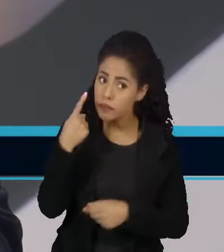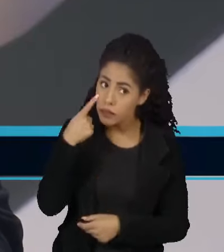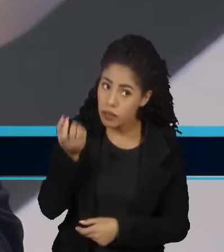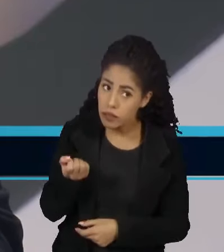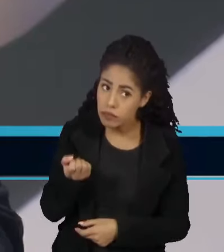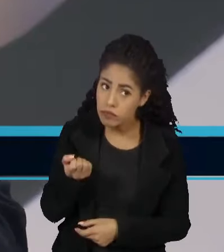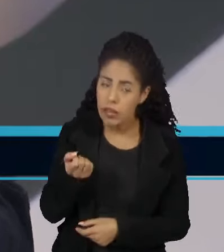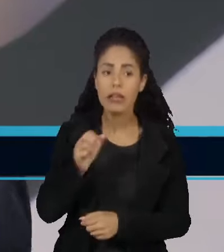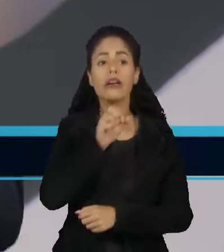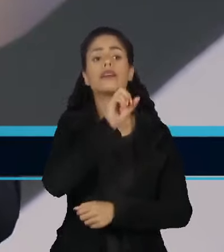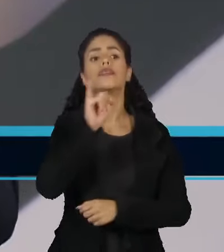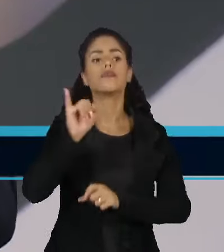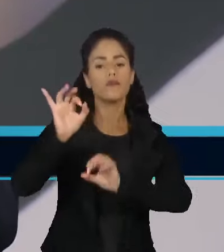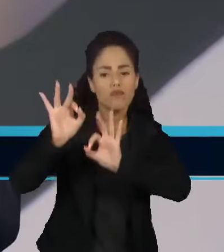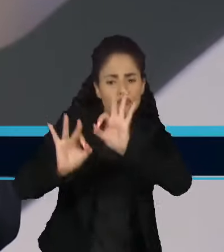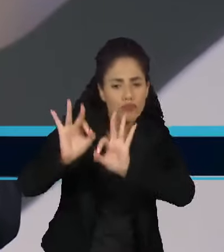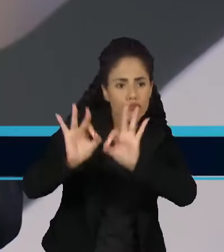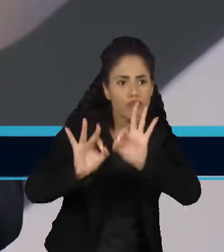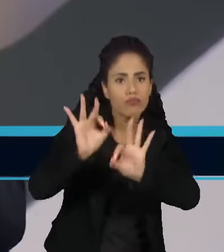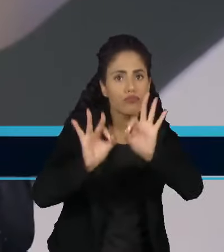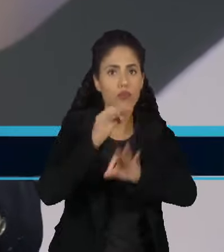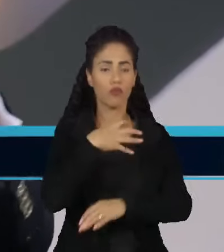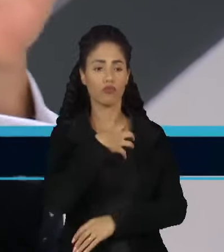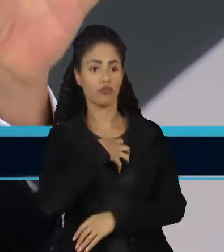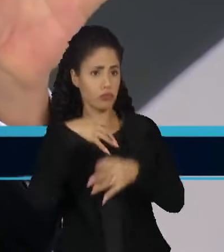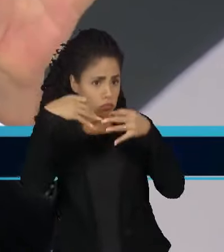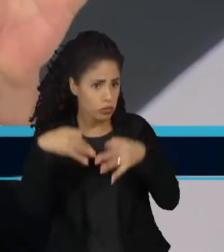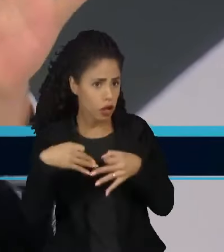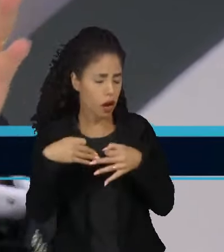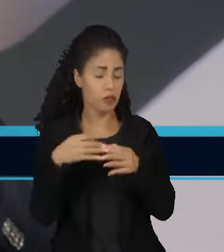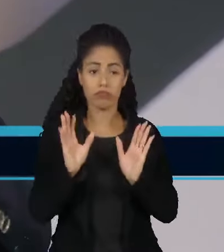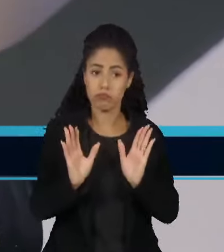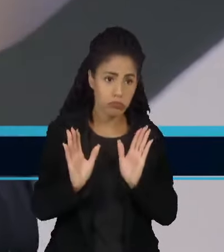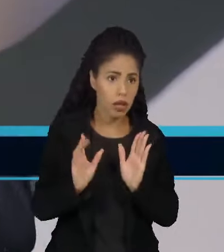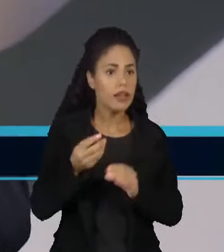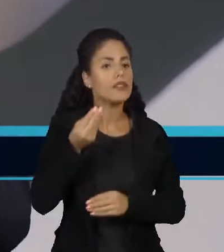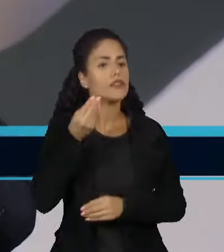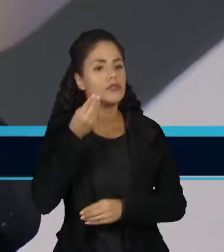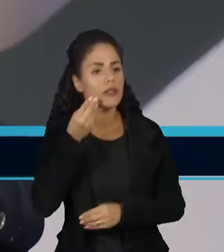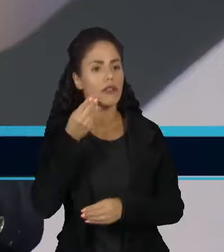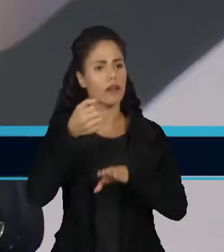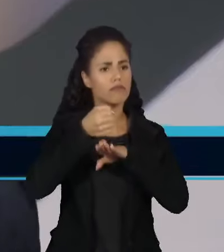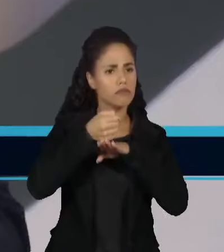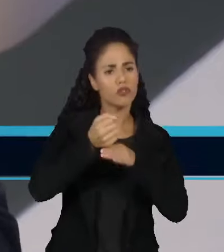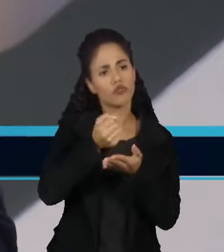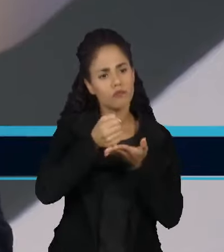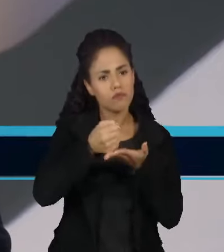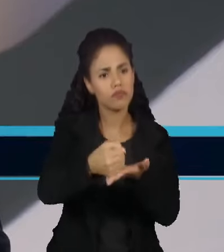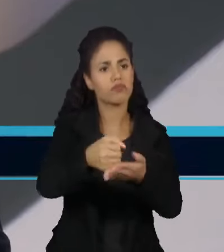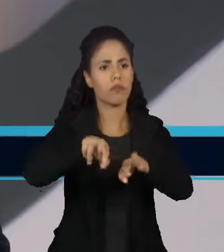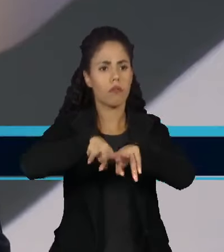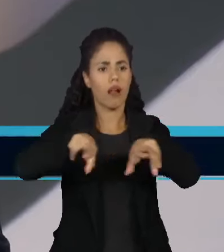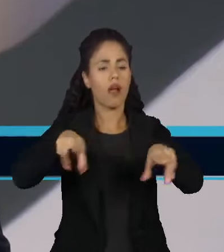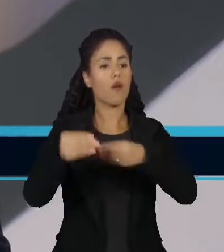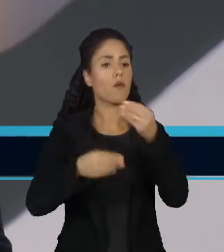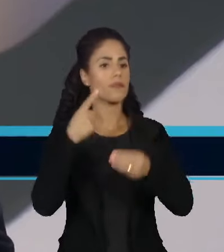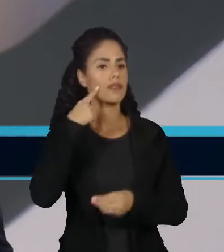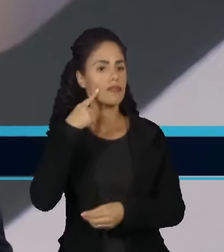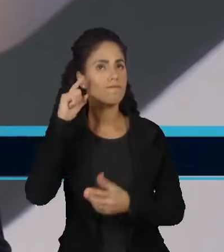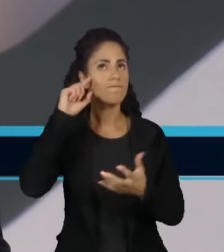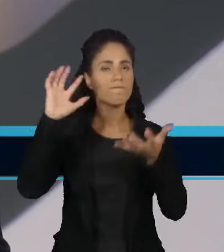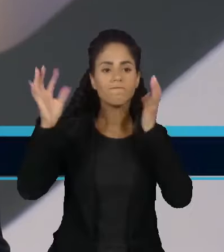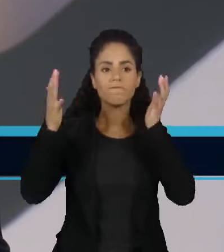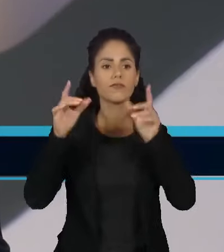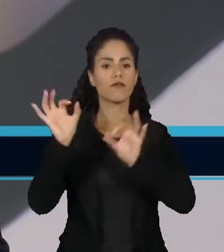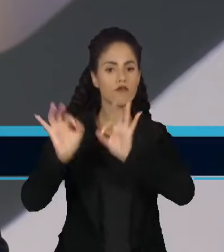se implanta um modal, né, seja do que for, de transportes, etc. e tal, tem que se pensar na questão ambiental e